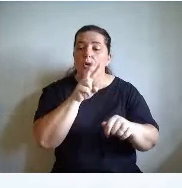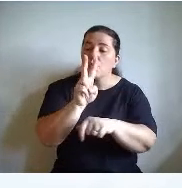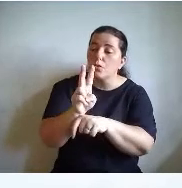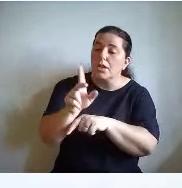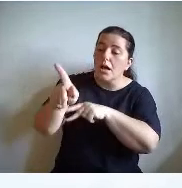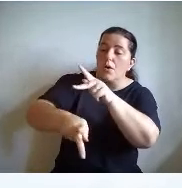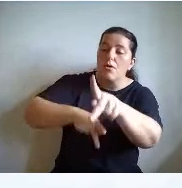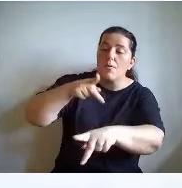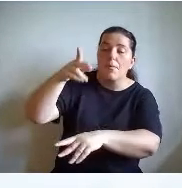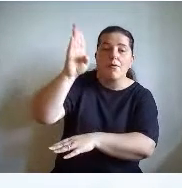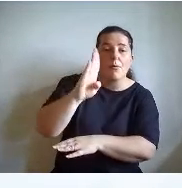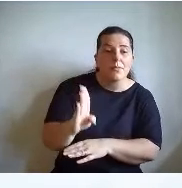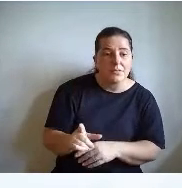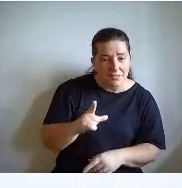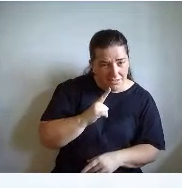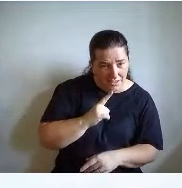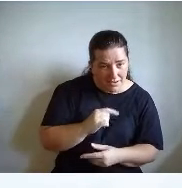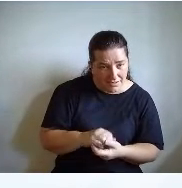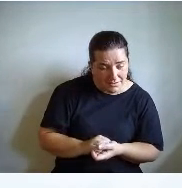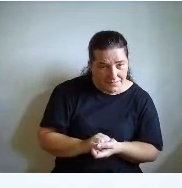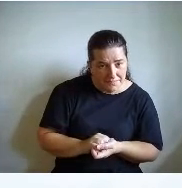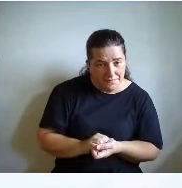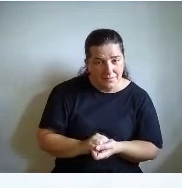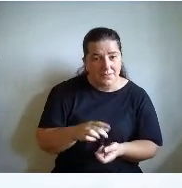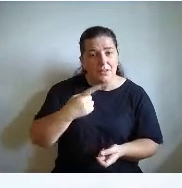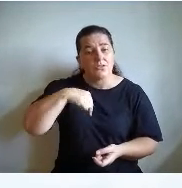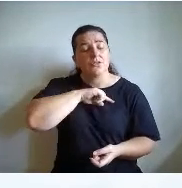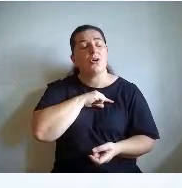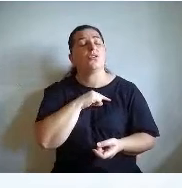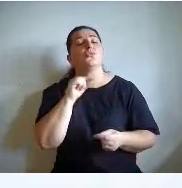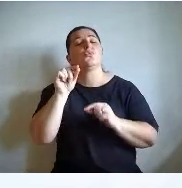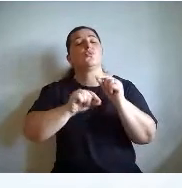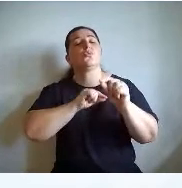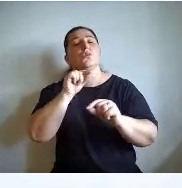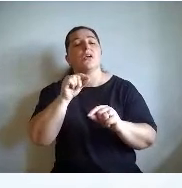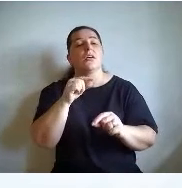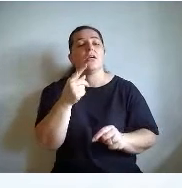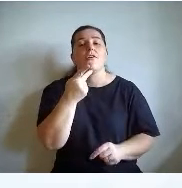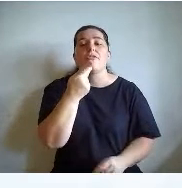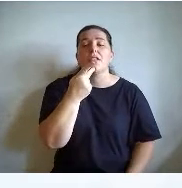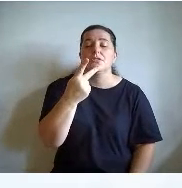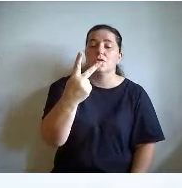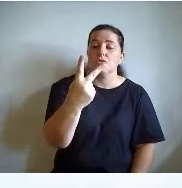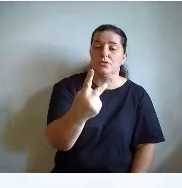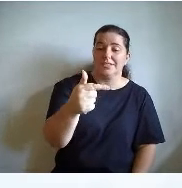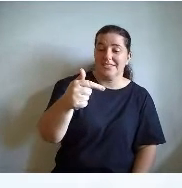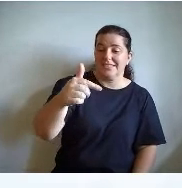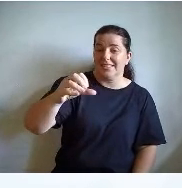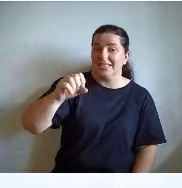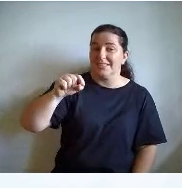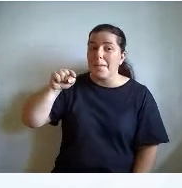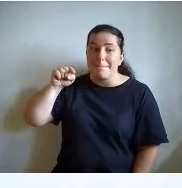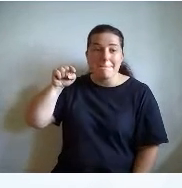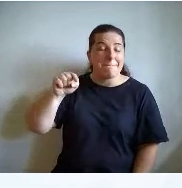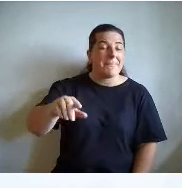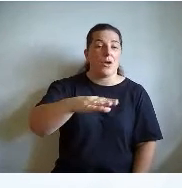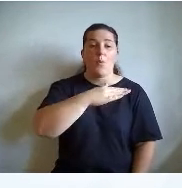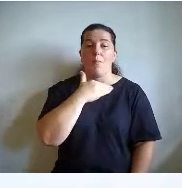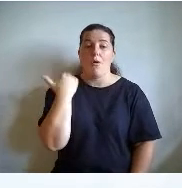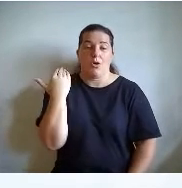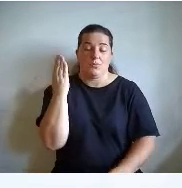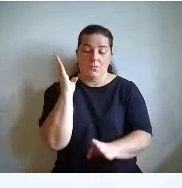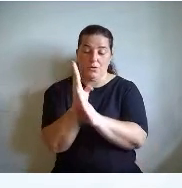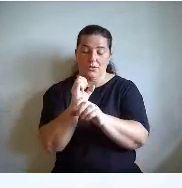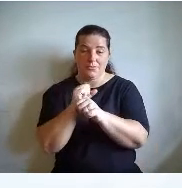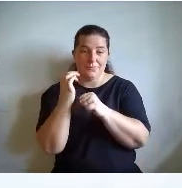está vivendo. Nós estamos falando de 270 mil mortes, né? Nós estamos